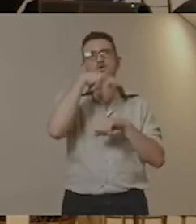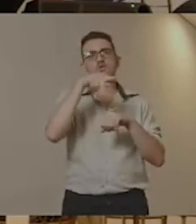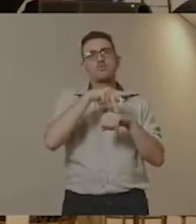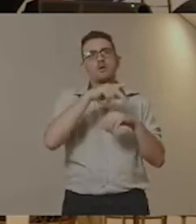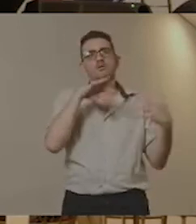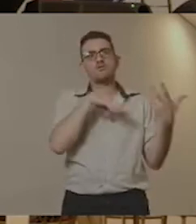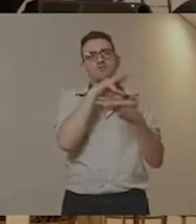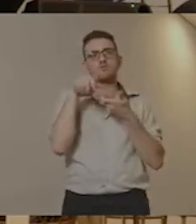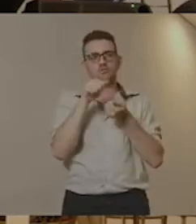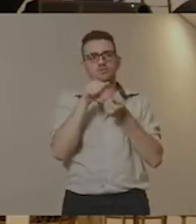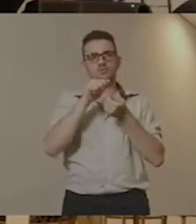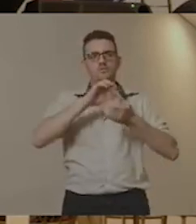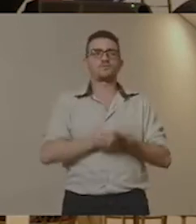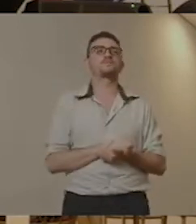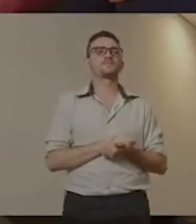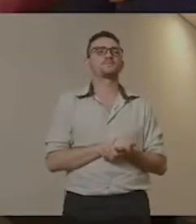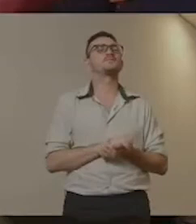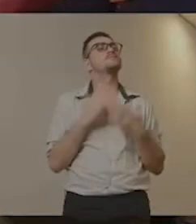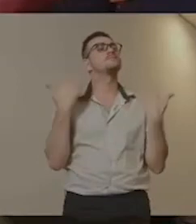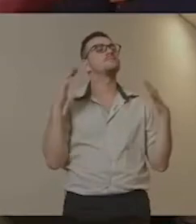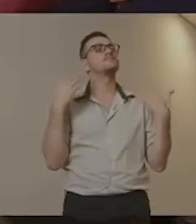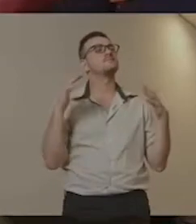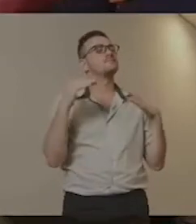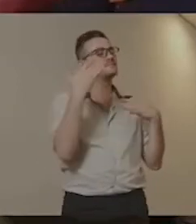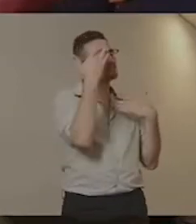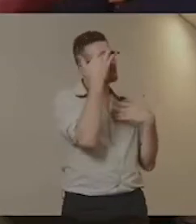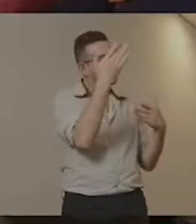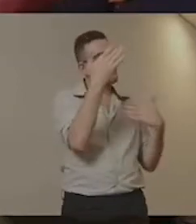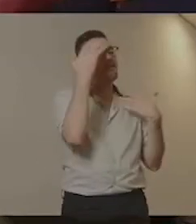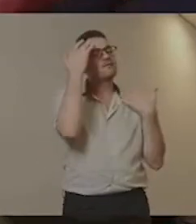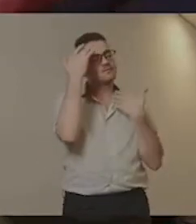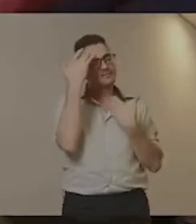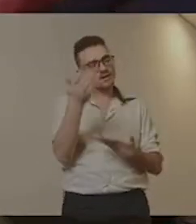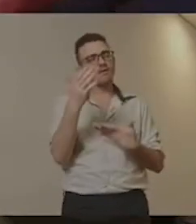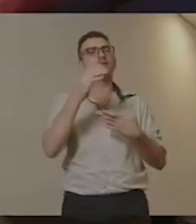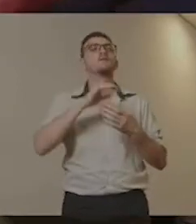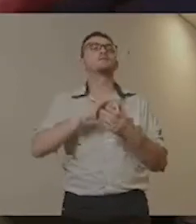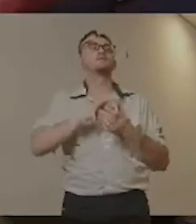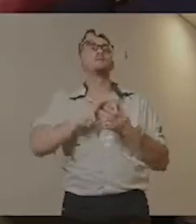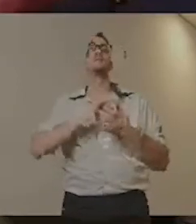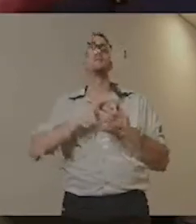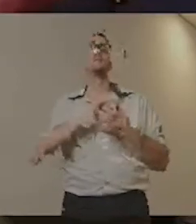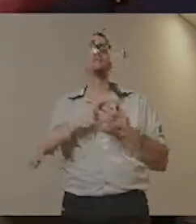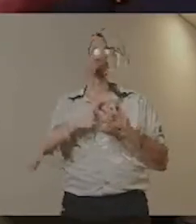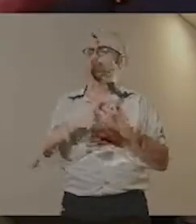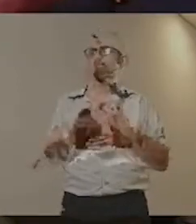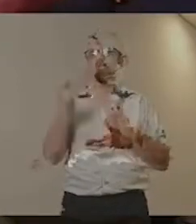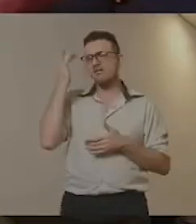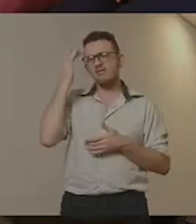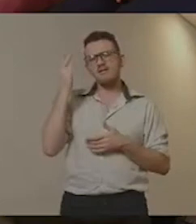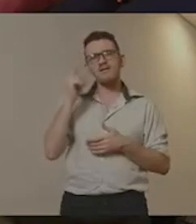Caio, palavrinha final, bem rapidinho. Quer dar uma palavrinha final para a gente fechar esse painel? Eu não vejo por que